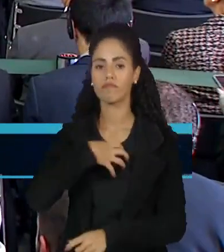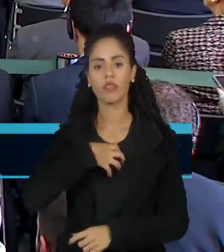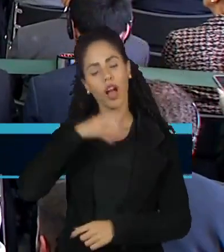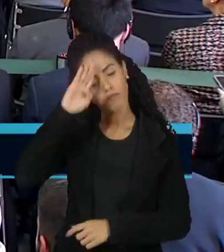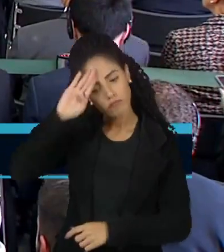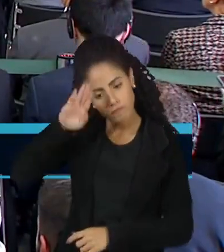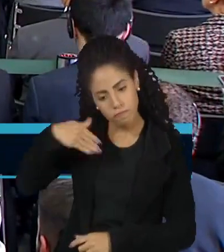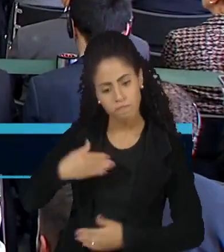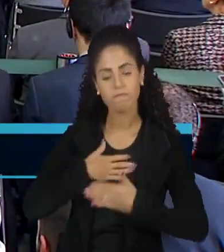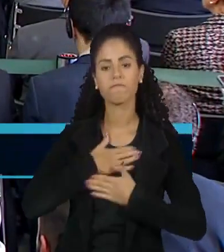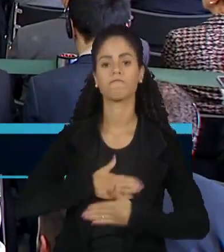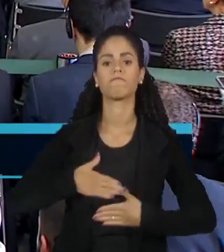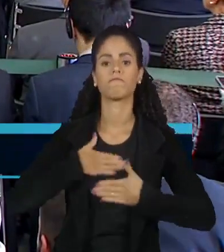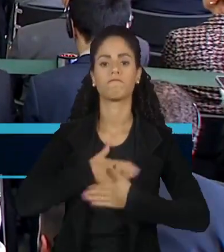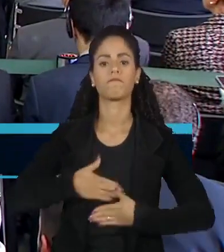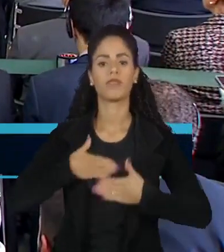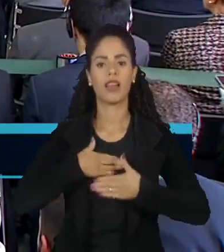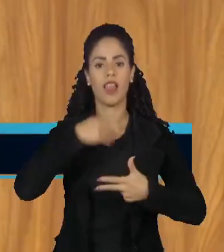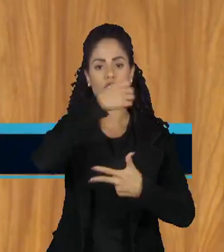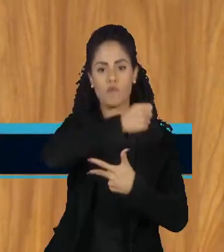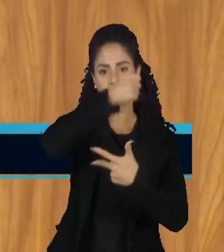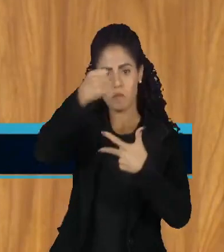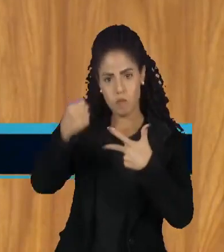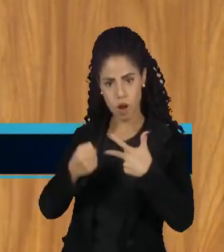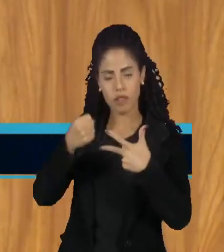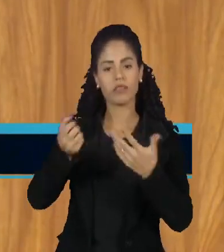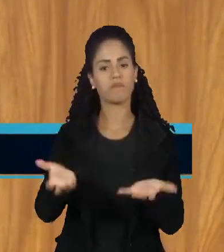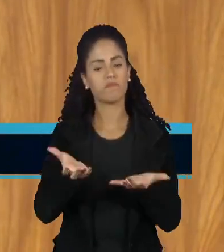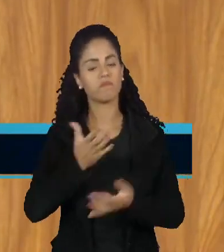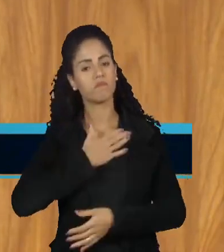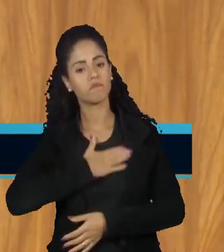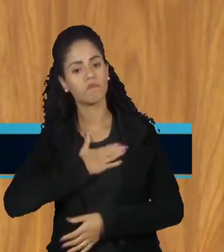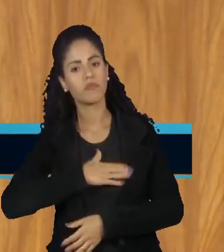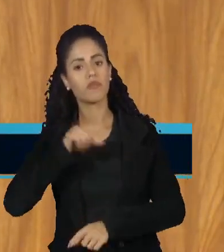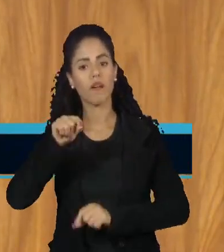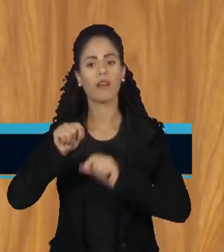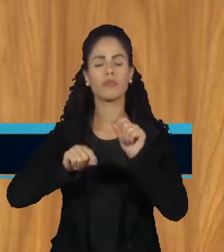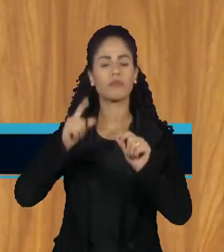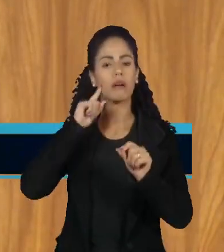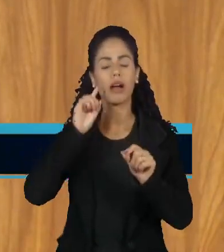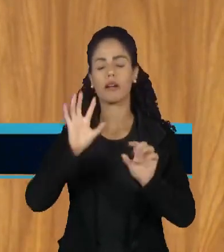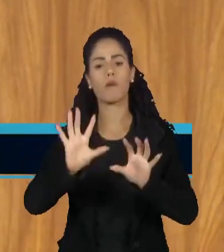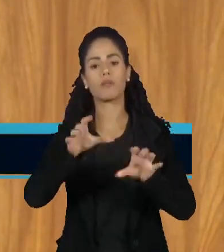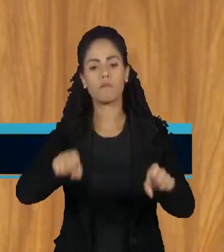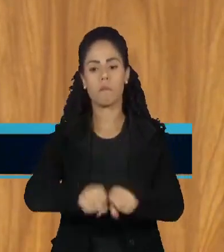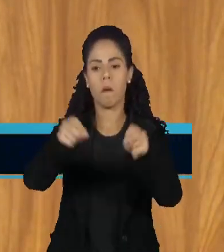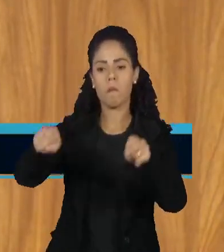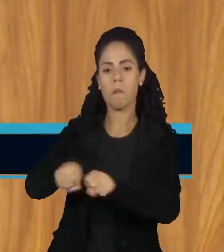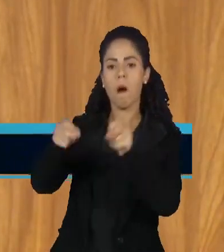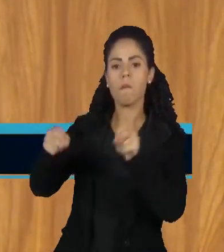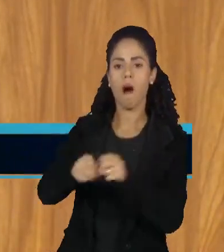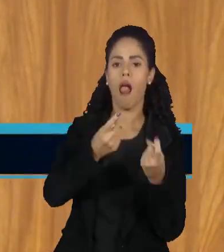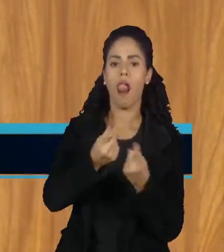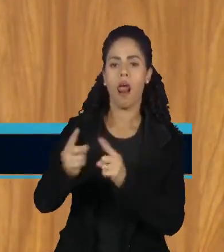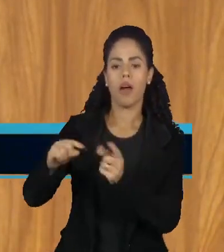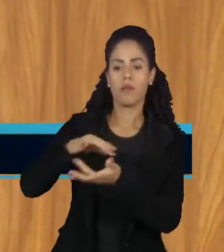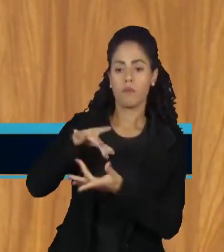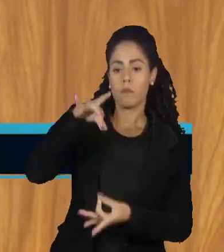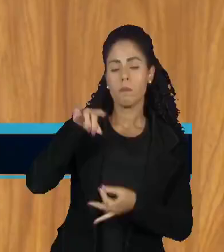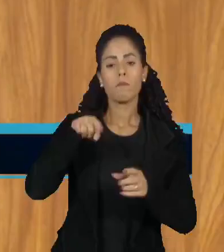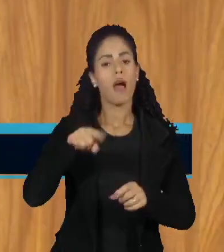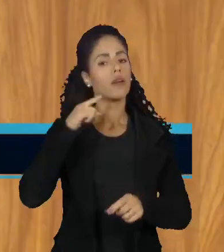honrado em estar na Praça dos Três Poderes e afirmou que o local foi maltratado por inimigos da democracia, mas